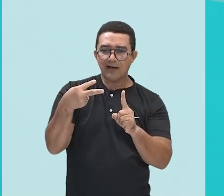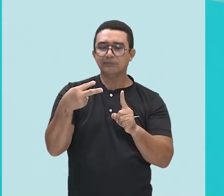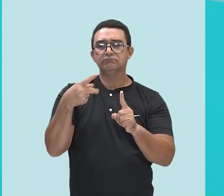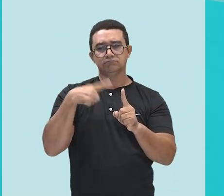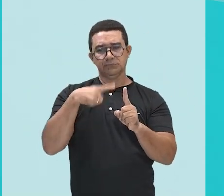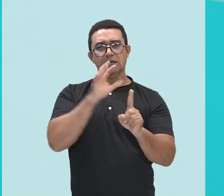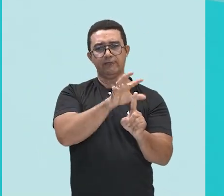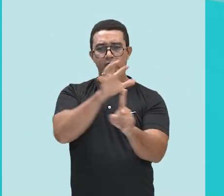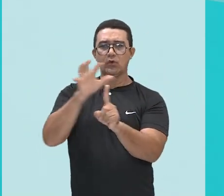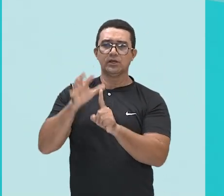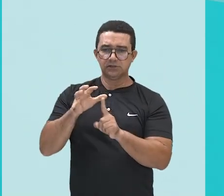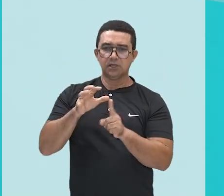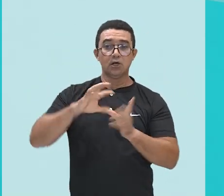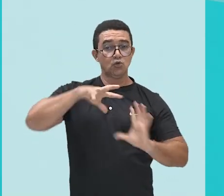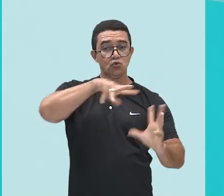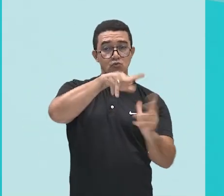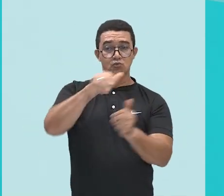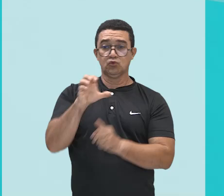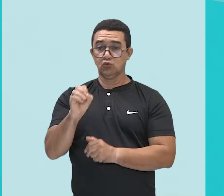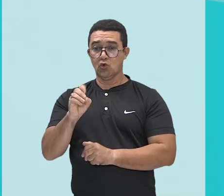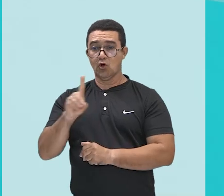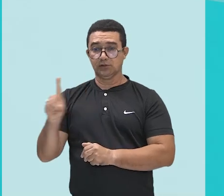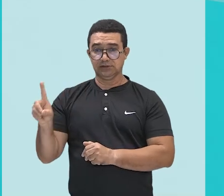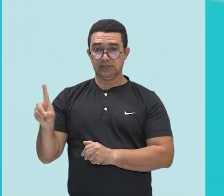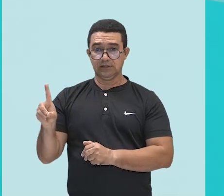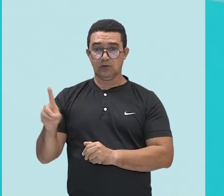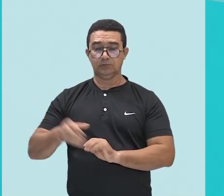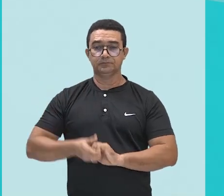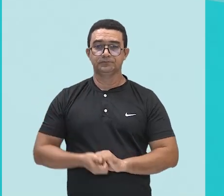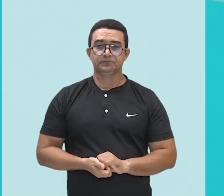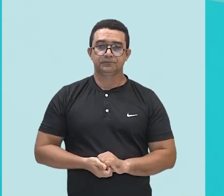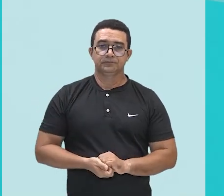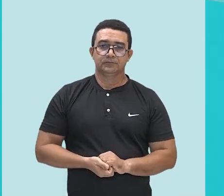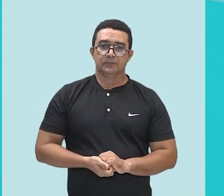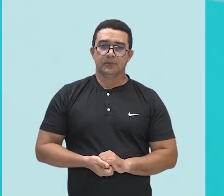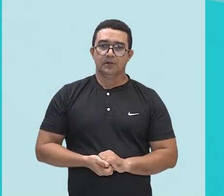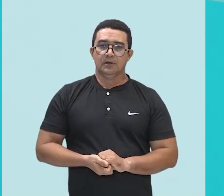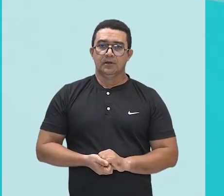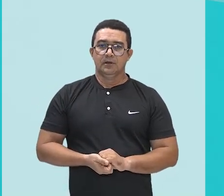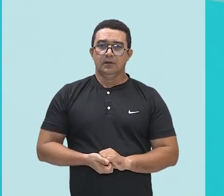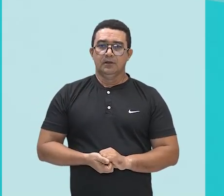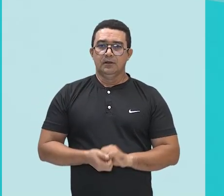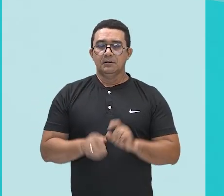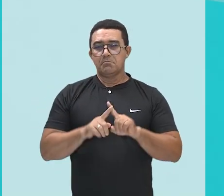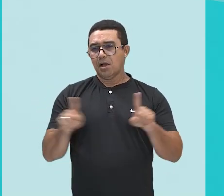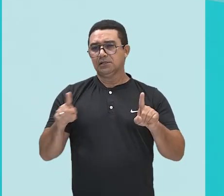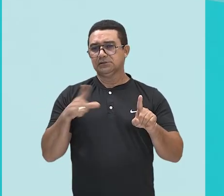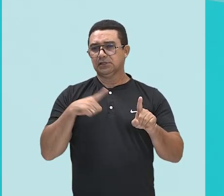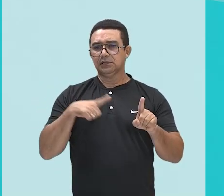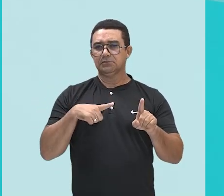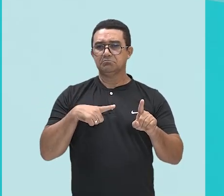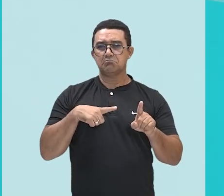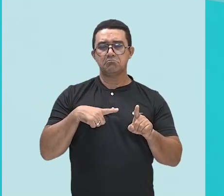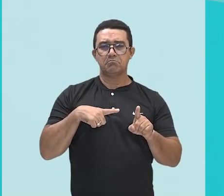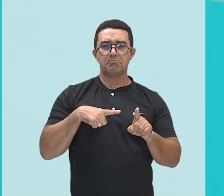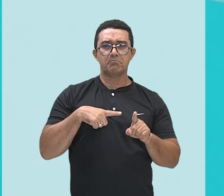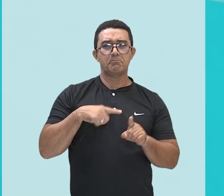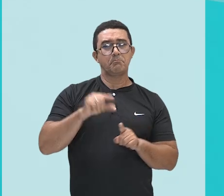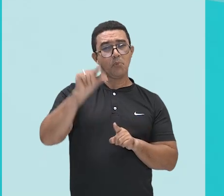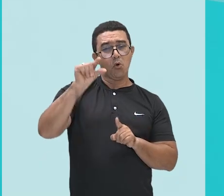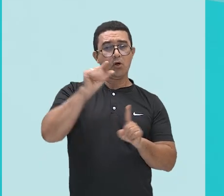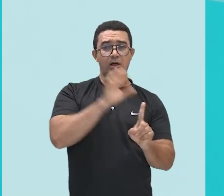no nosso mundo ocidental, mas ainda com menos poder do que